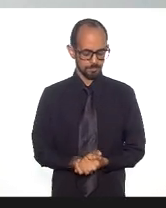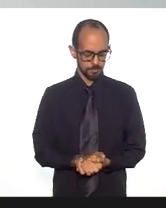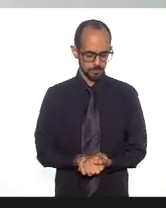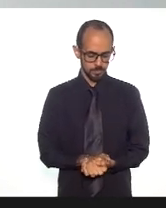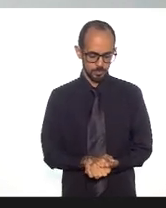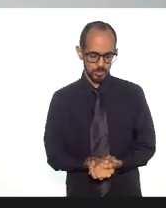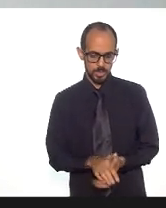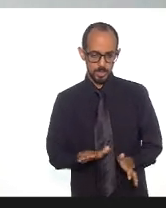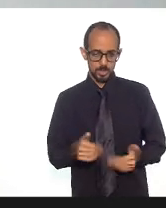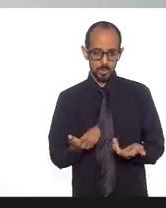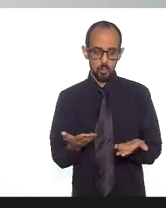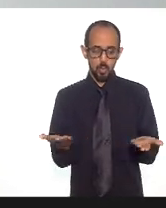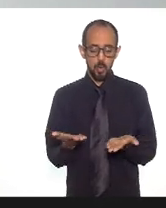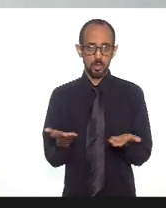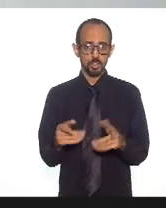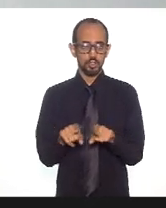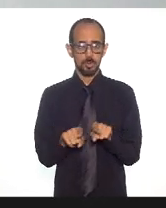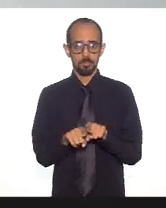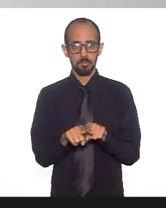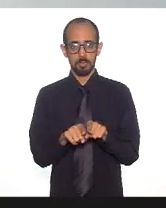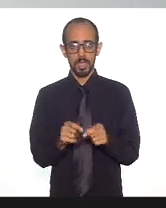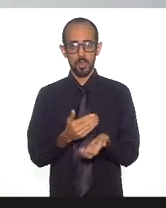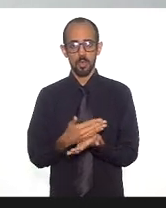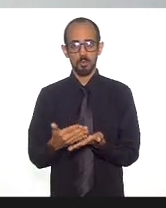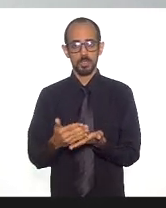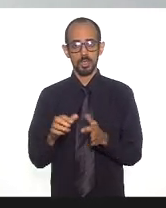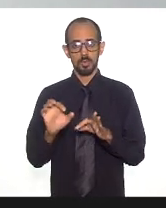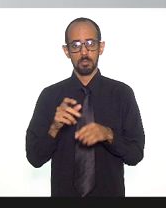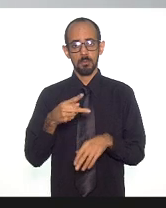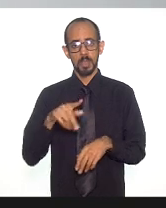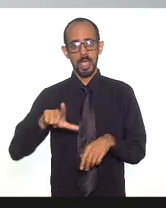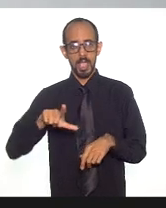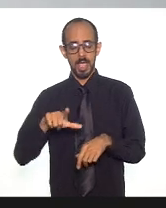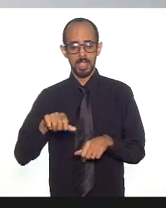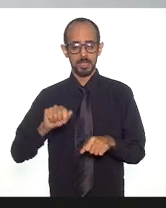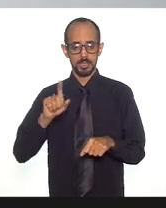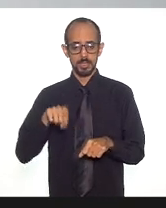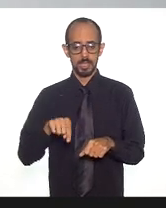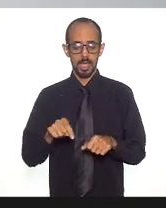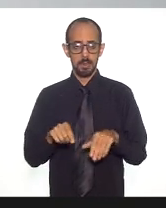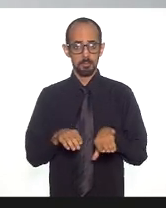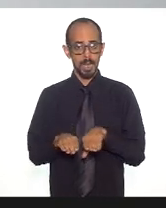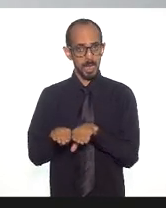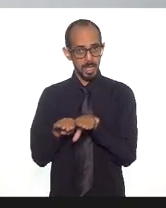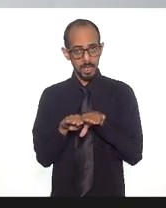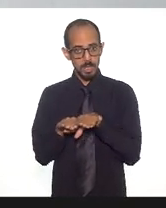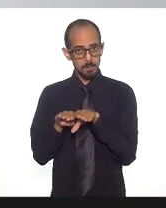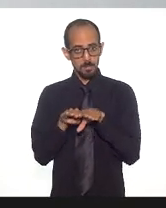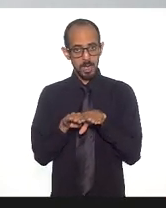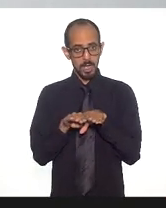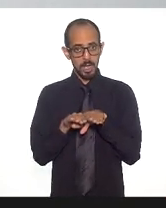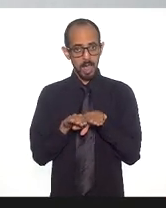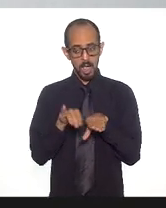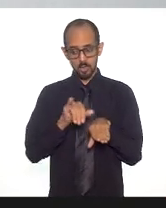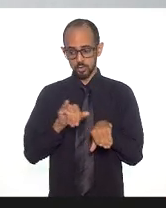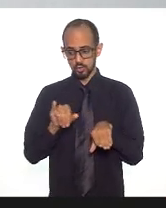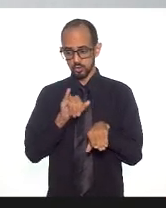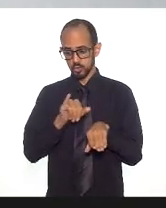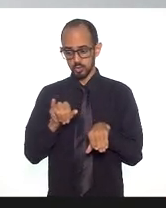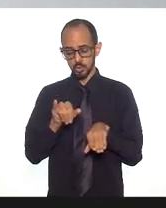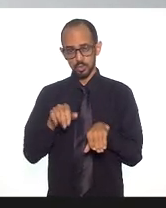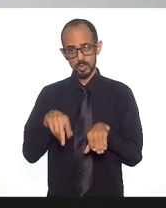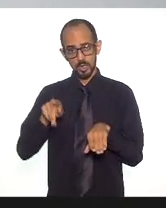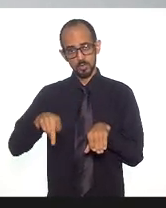entrada hoje no projeto de lei para equiparar, né, os tutores aos profissionais de educação